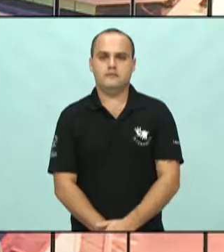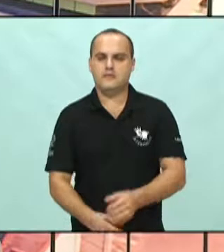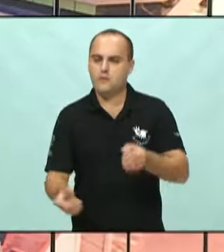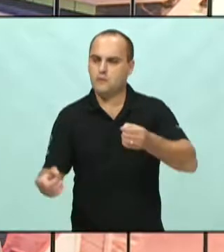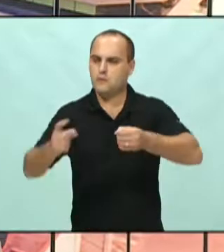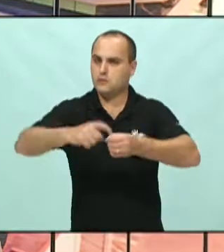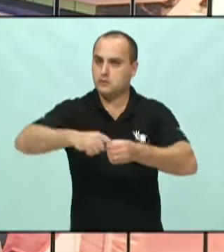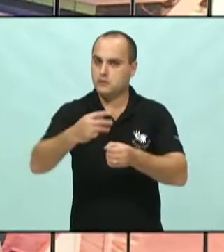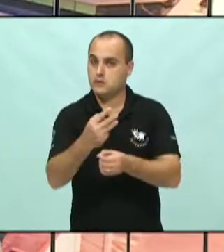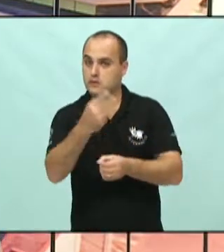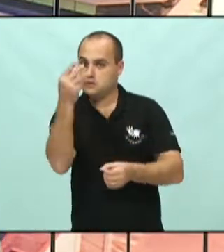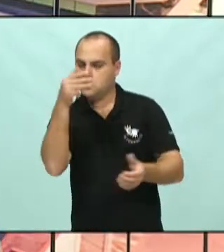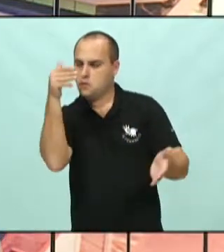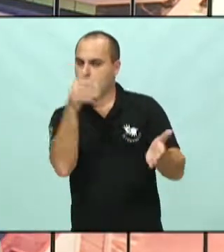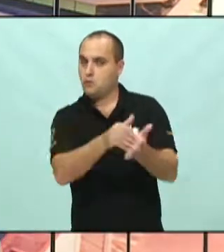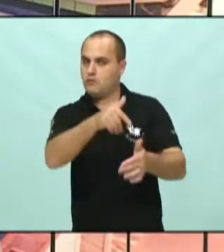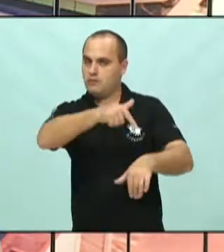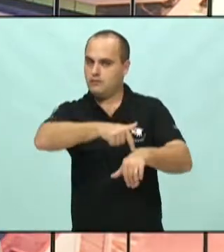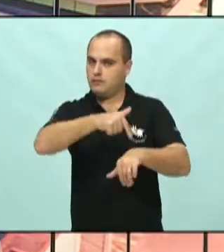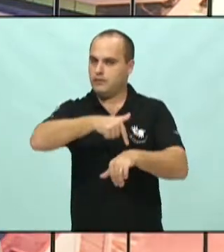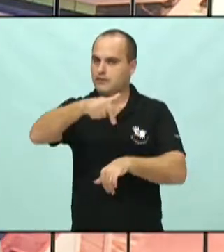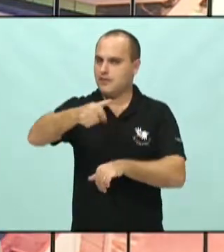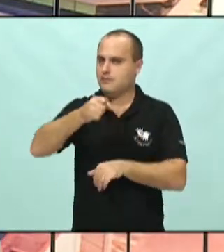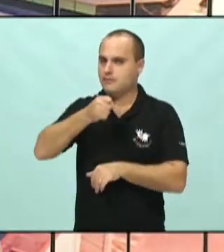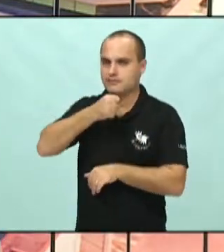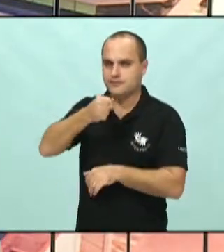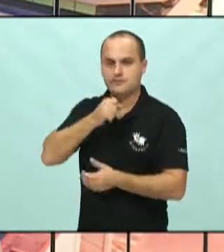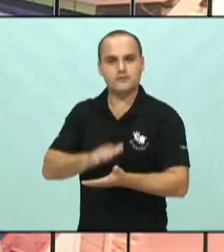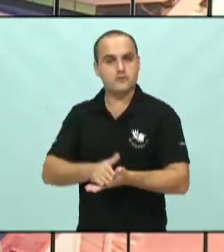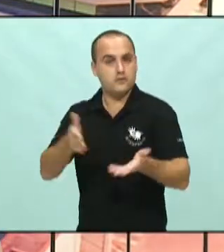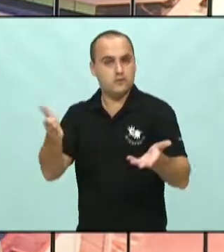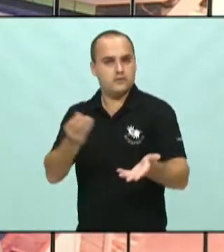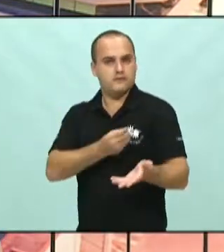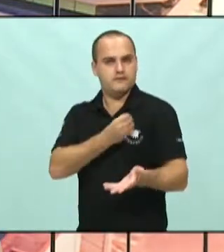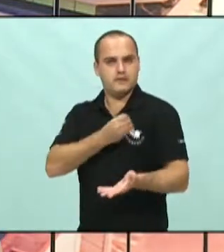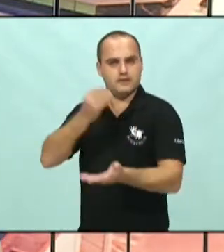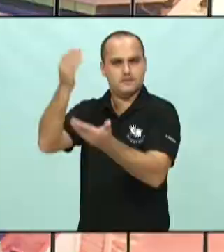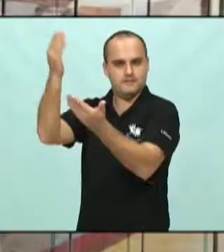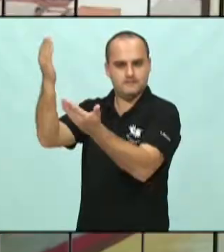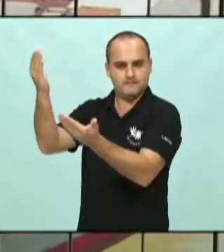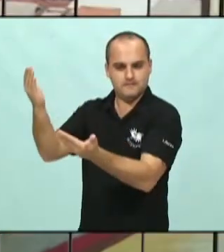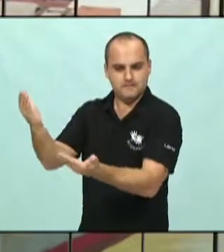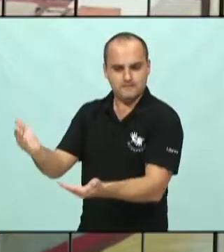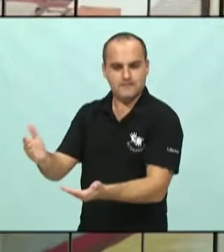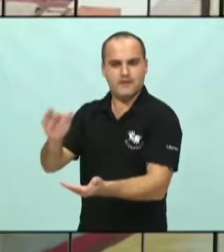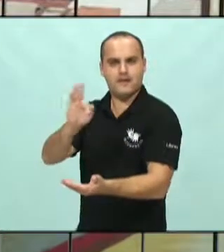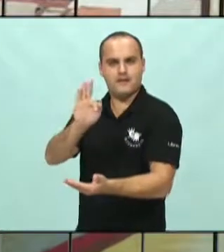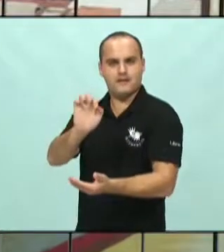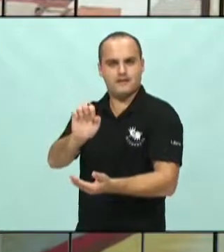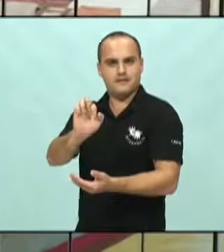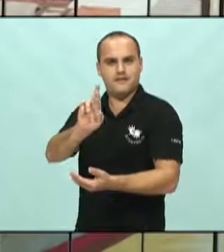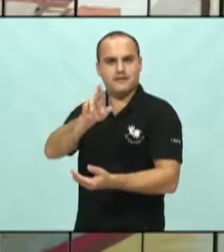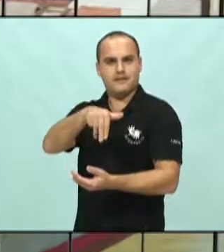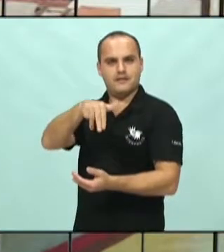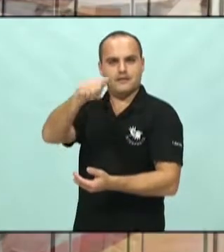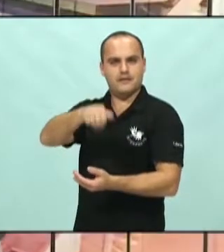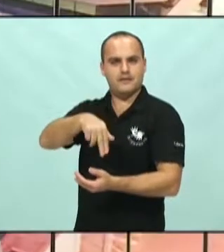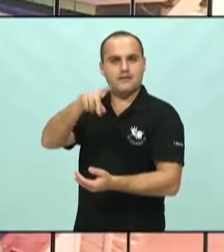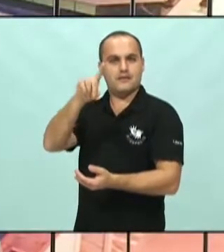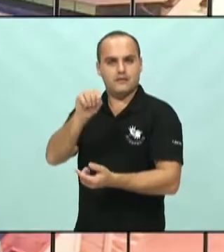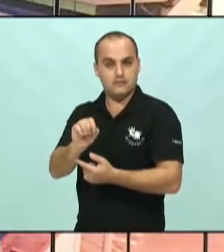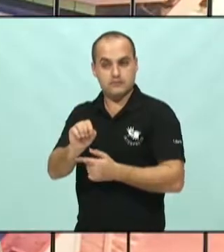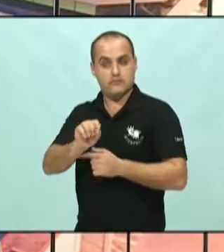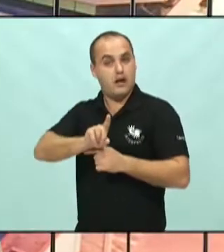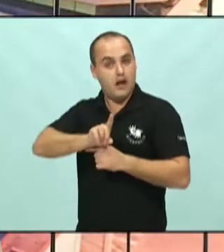Voltamos com o terceiro e último bloco do Câmara Aberta. Hoje recebemos o jornalista Fernando Alessio, ele que é o autor